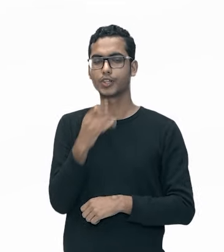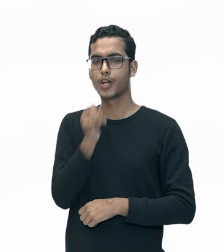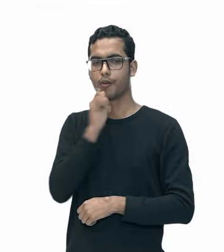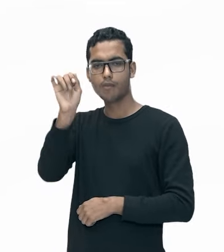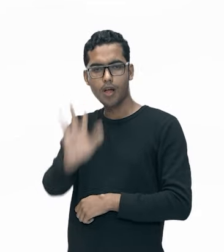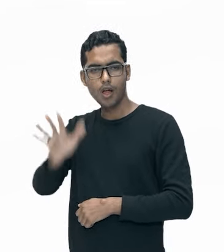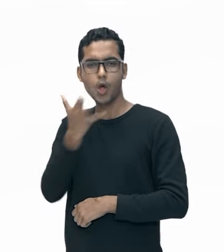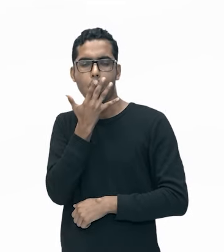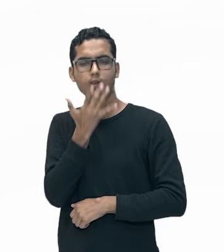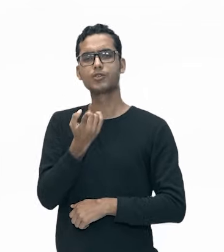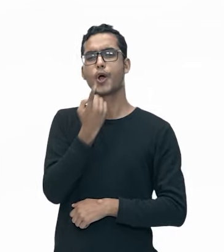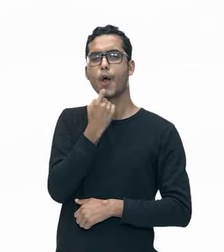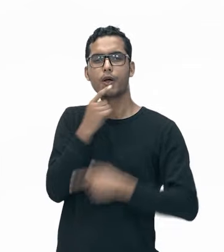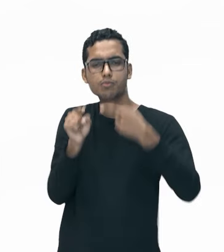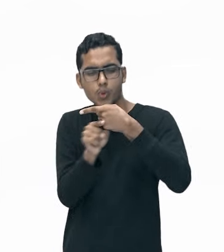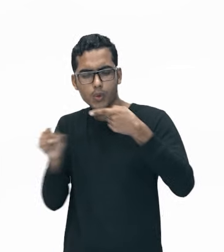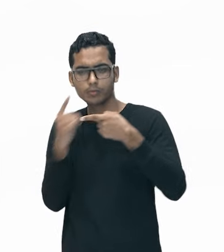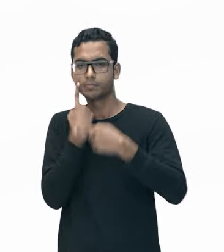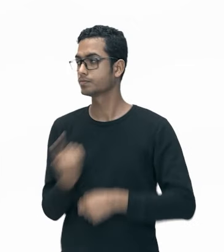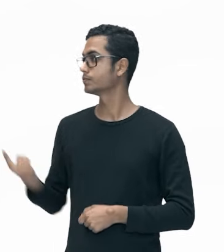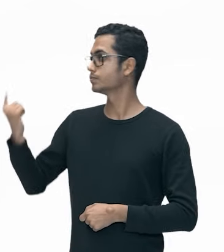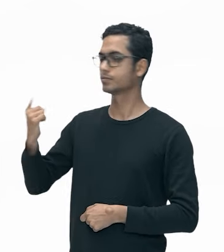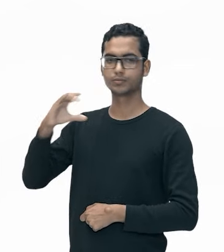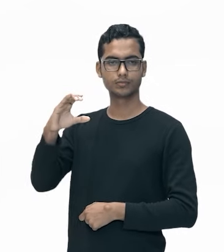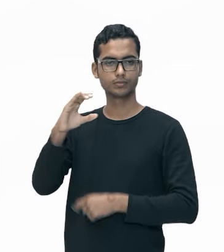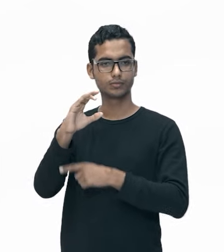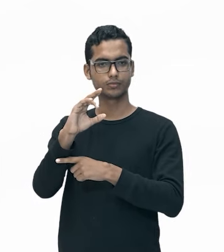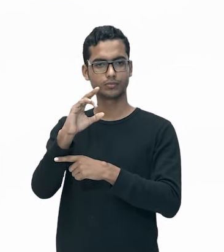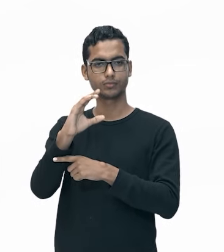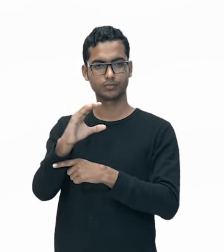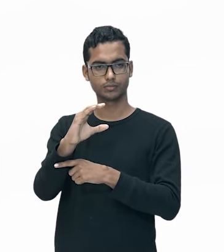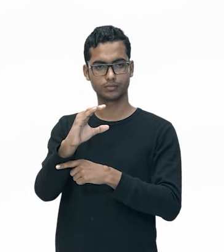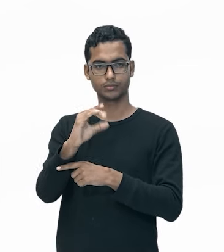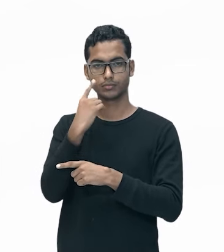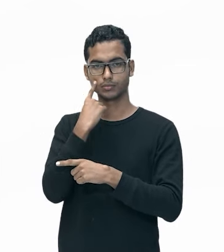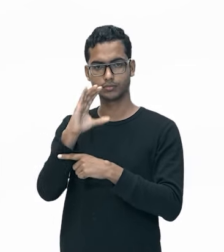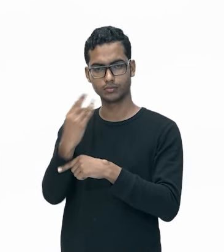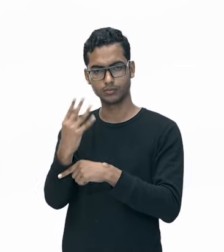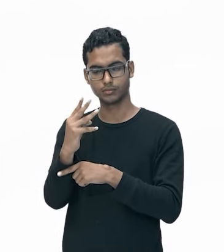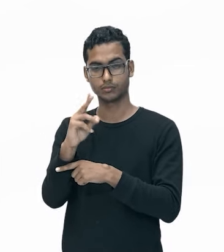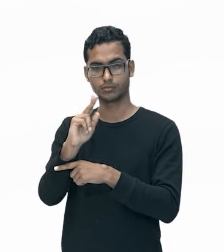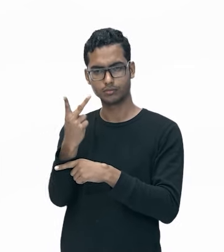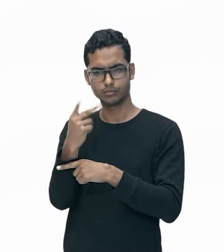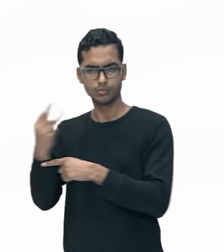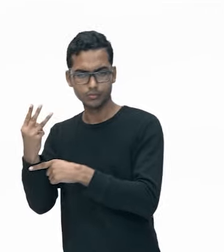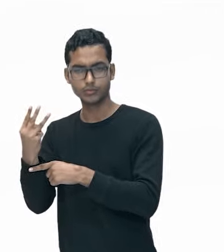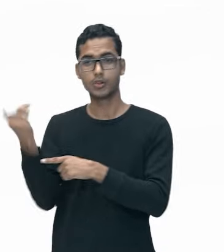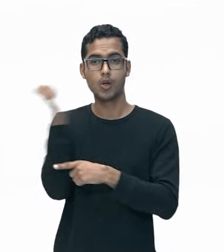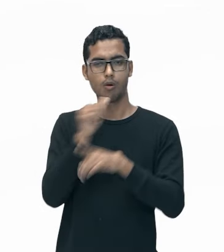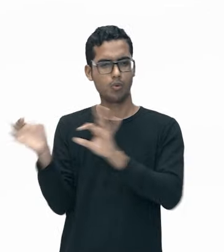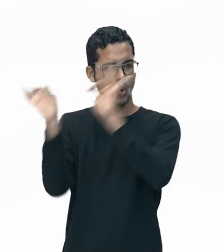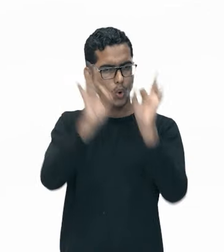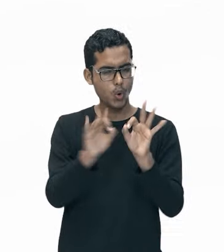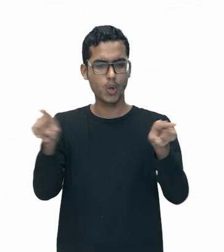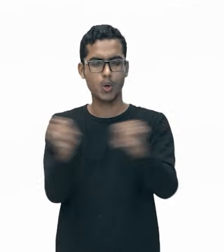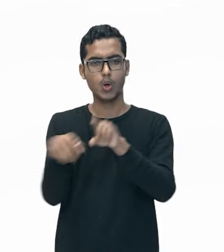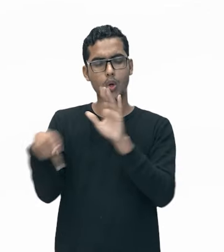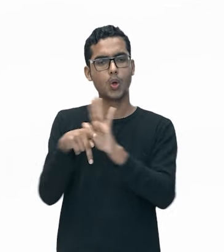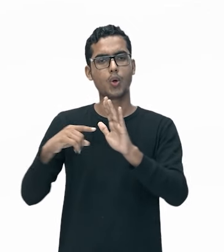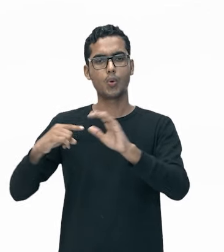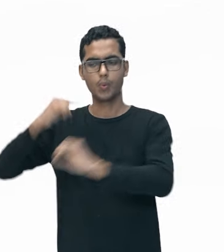aqui de ch3 a gente tá representada de maneira né Eh que a gente consegue visualizar os átomos já